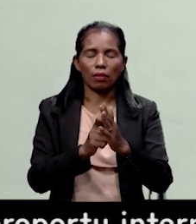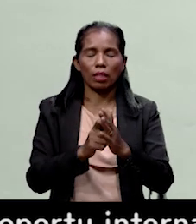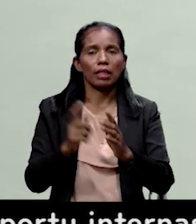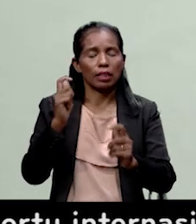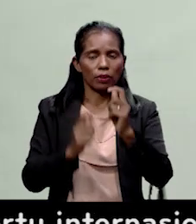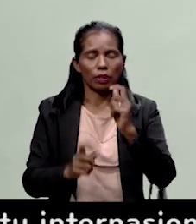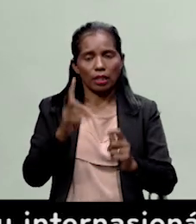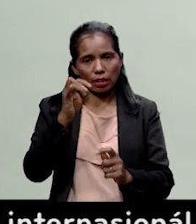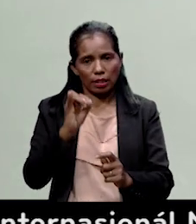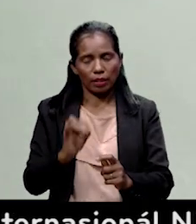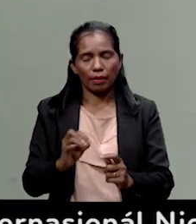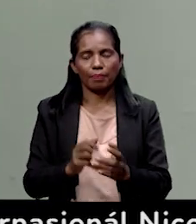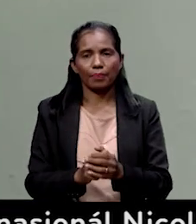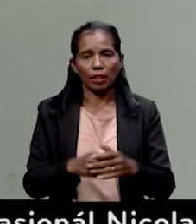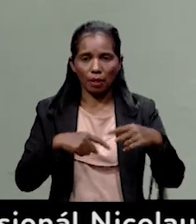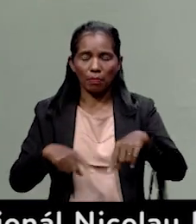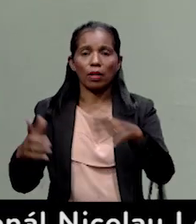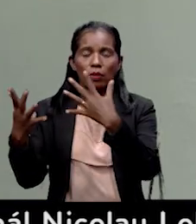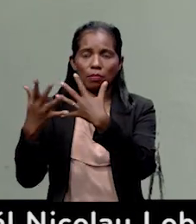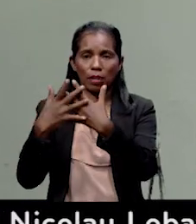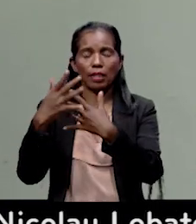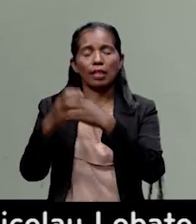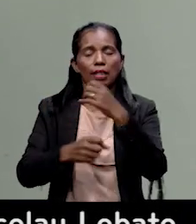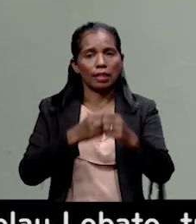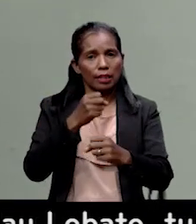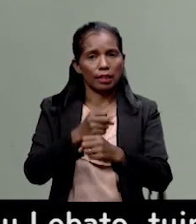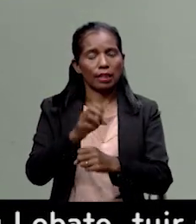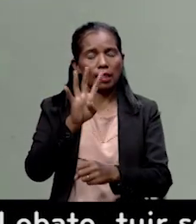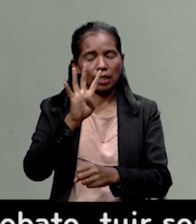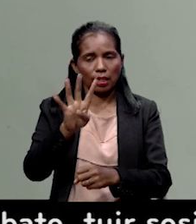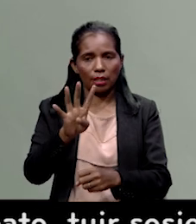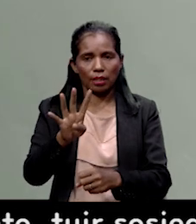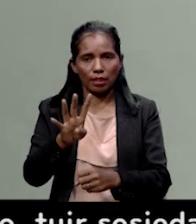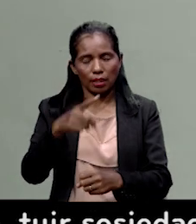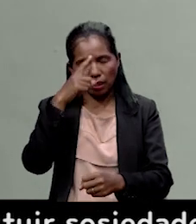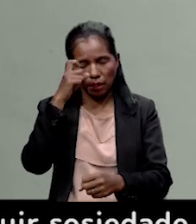kuasa definitivo, prisão tinanghat, ba Faustina Saldanha Cardoso tamo comete crime